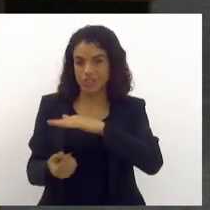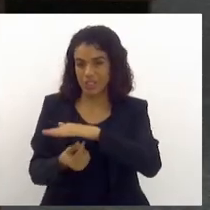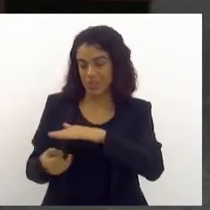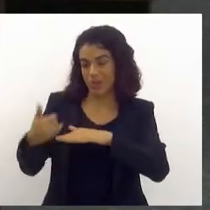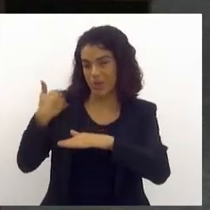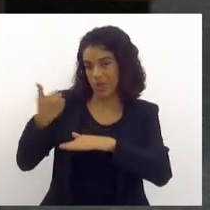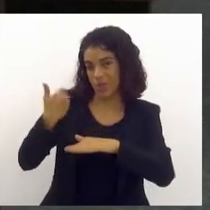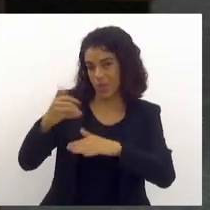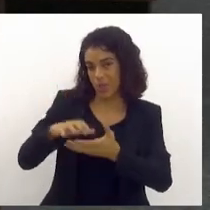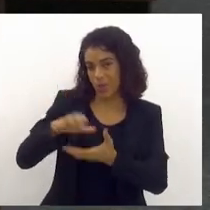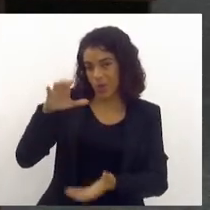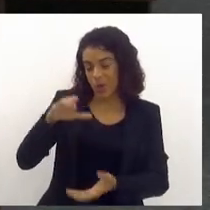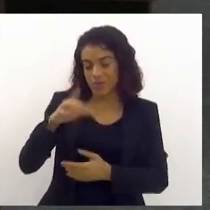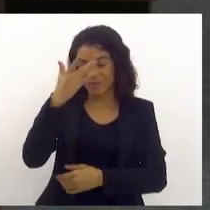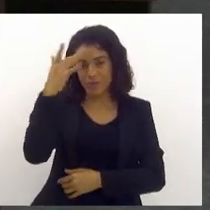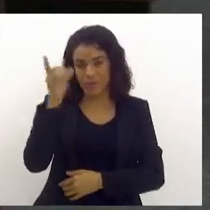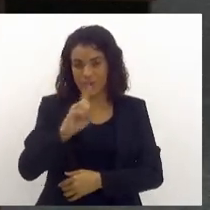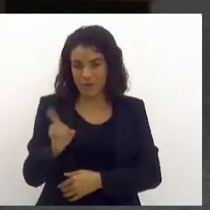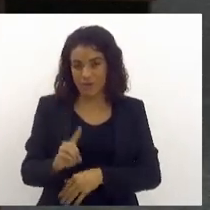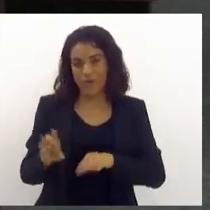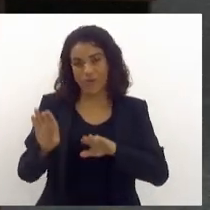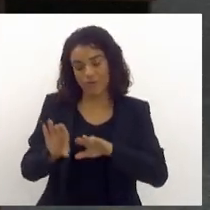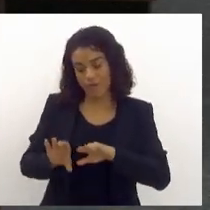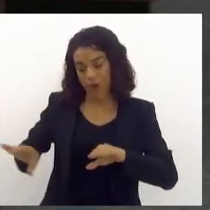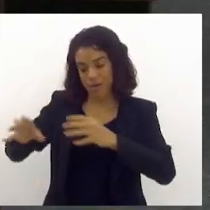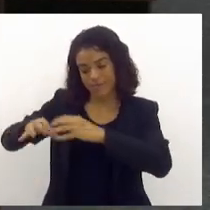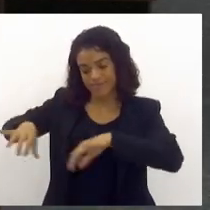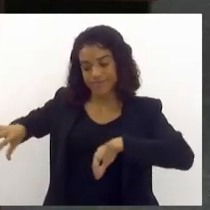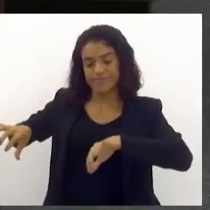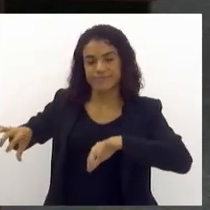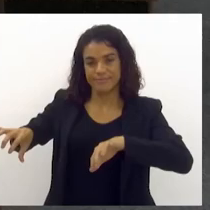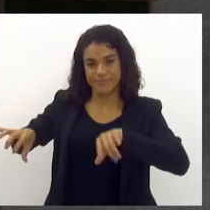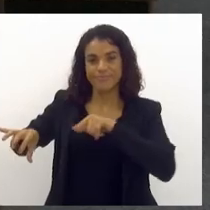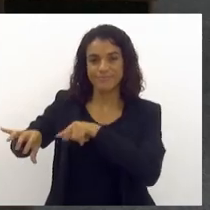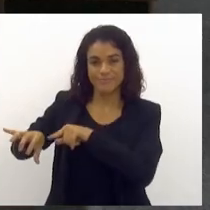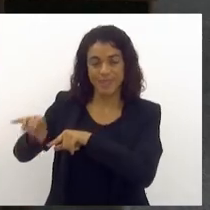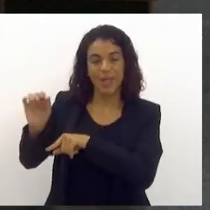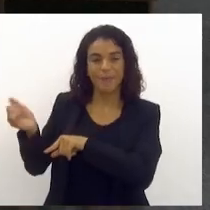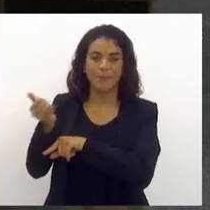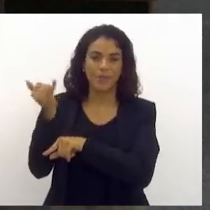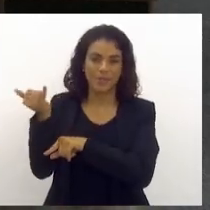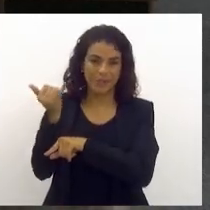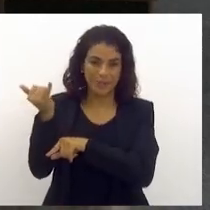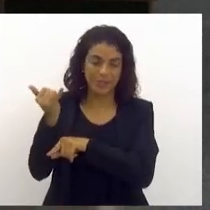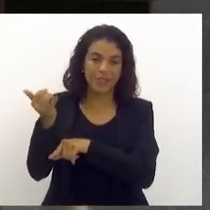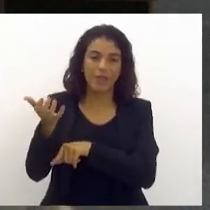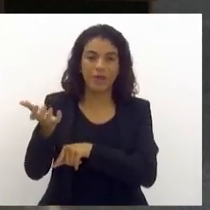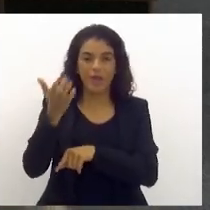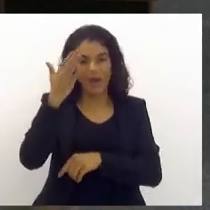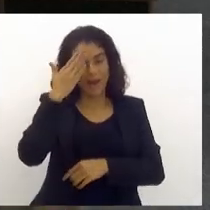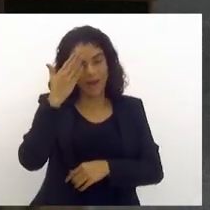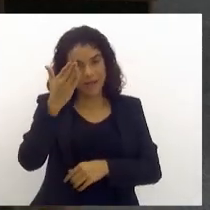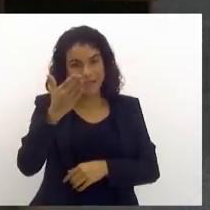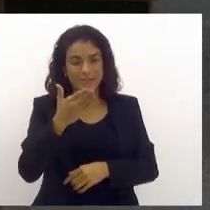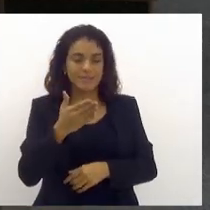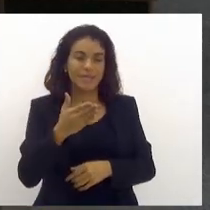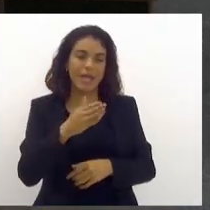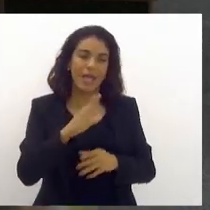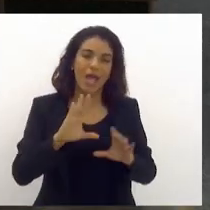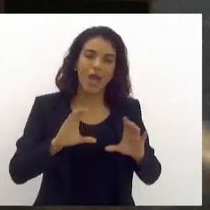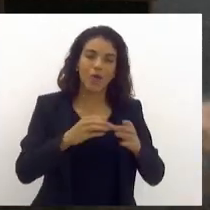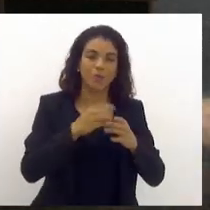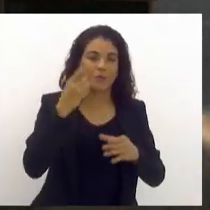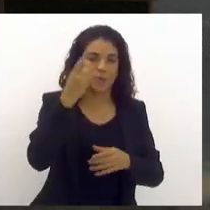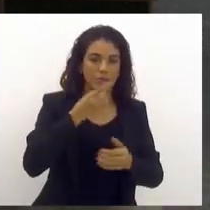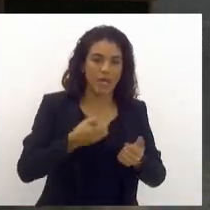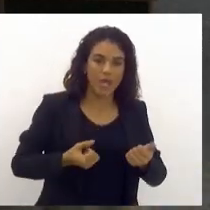idoso, da pessoa com deficiência fora. Então, isso é importantíssimo. Eu queria aqui agradecer à base do governo,